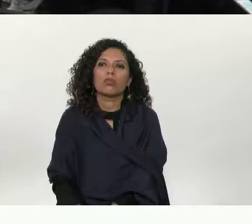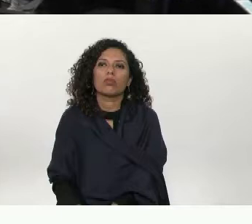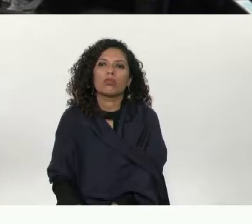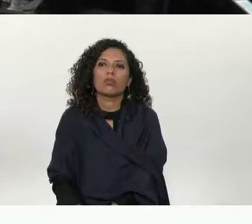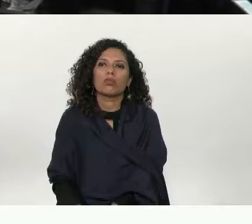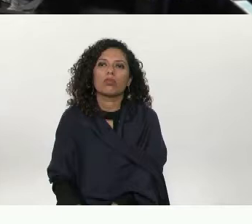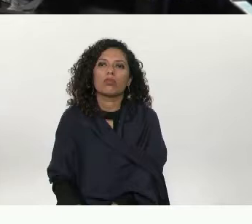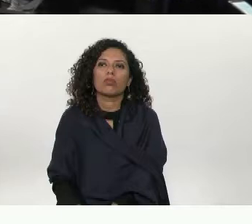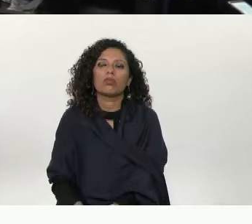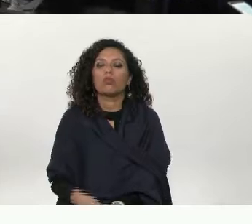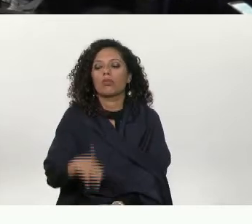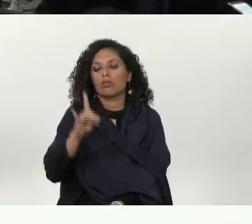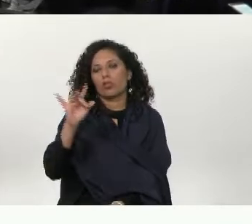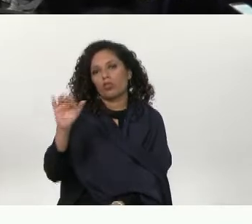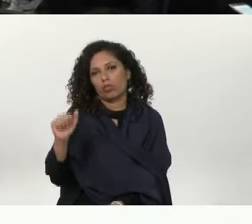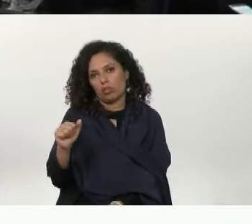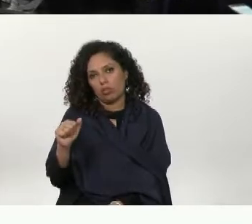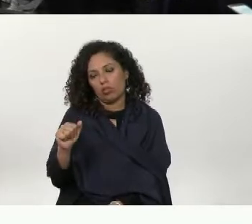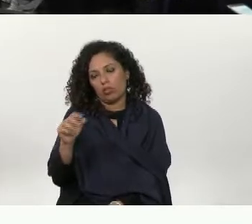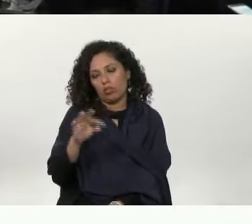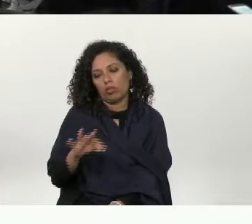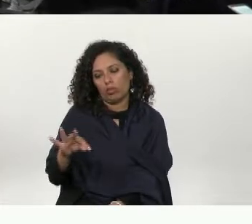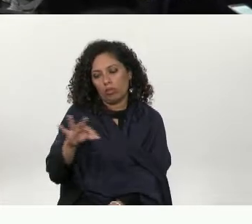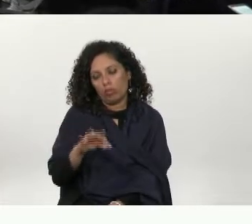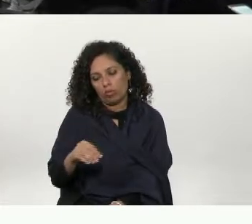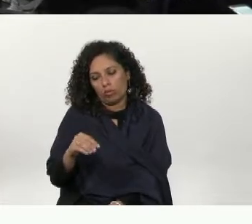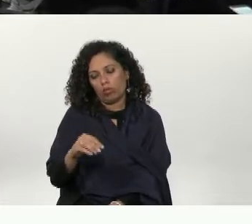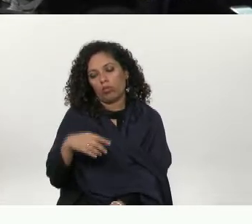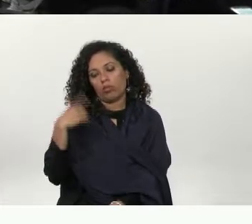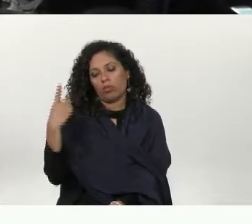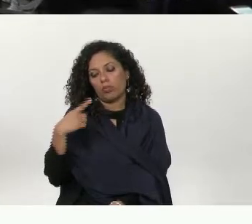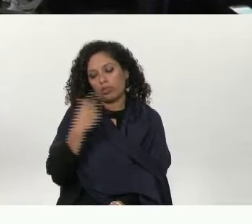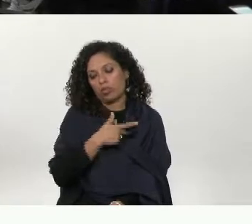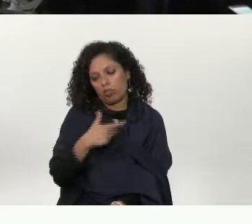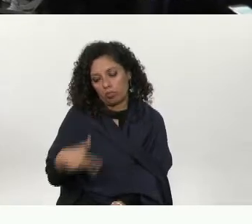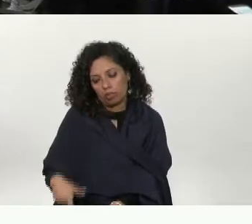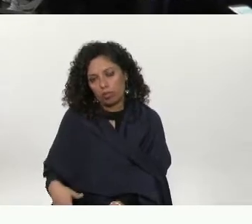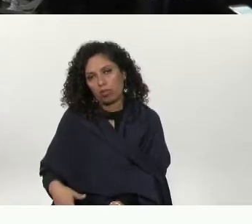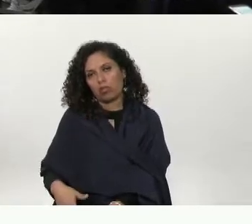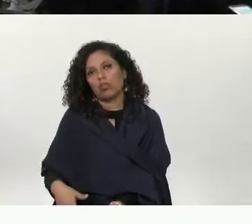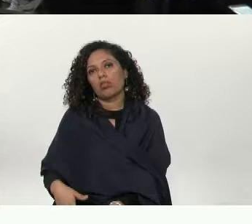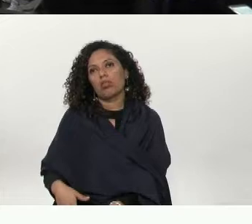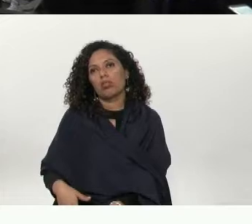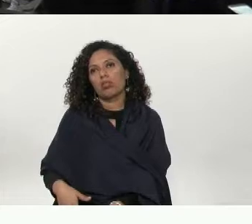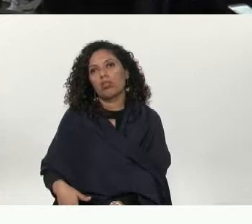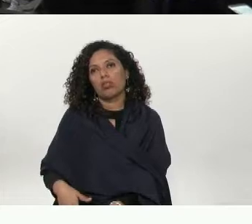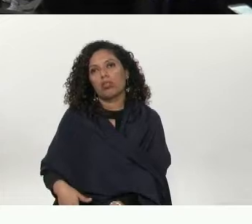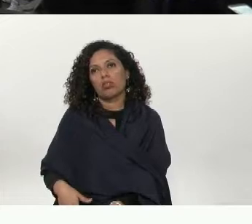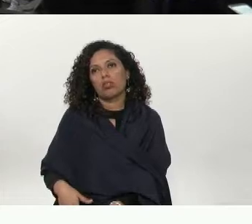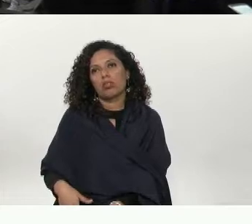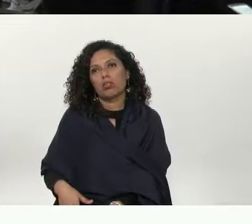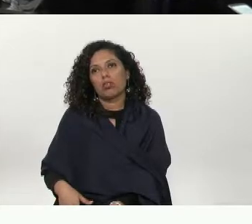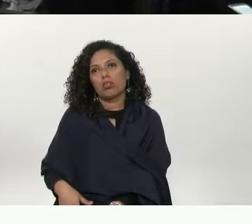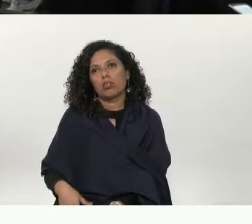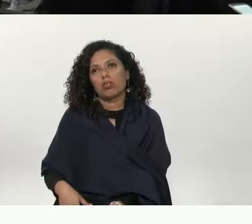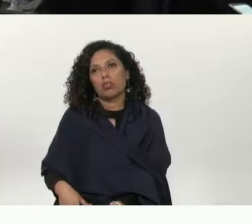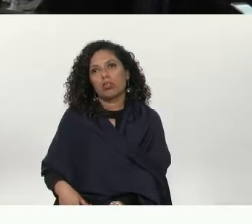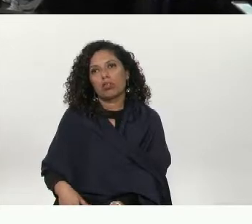Doutor Paul, bom dia. Bom dia aos demais deputados, presidente. Doutor Paul, em